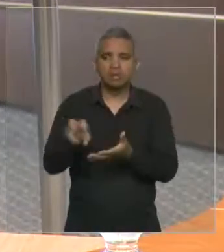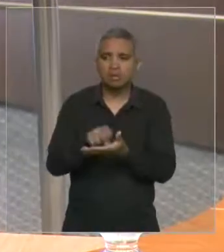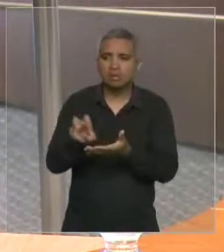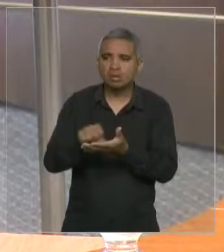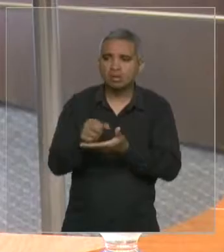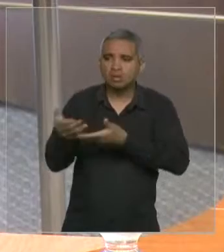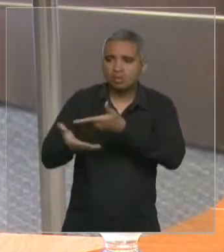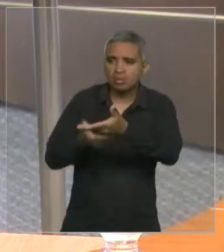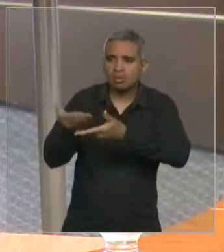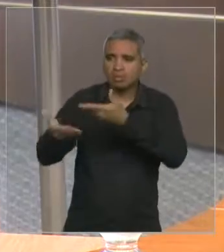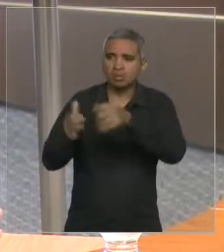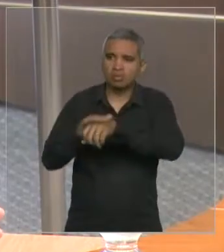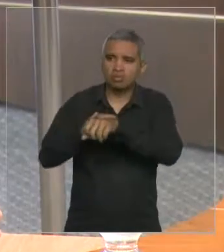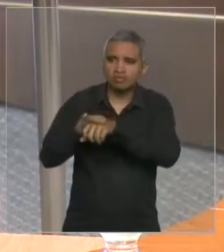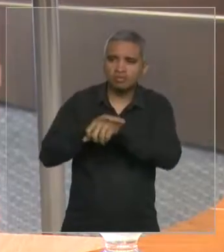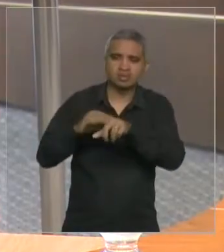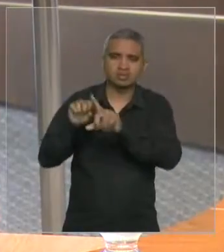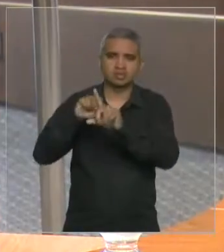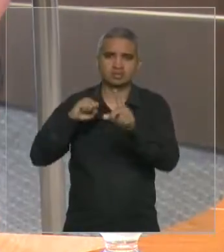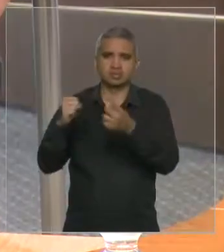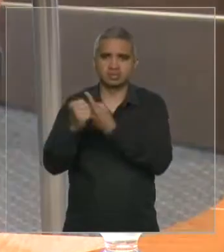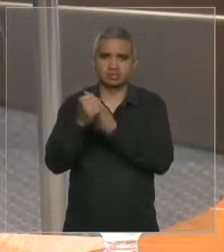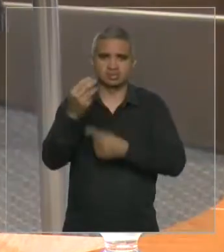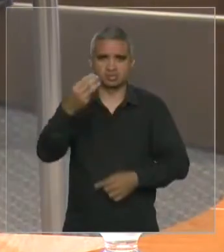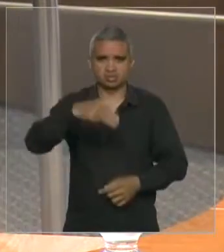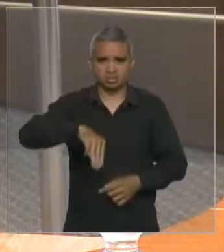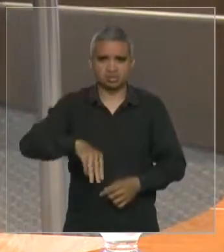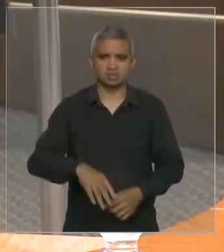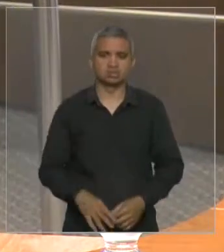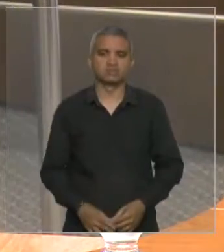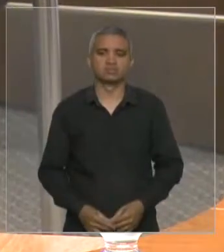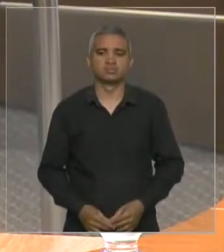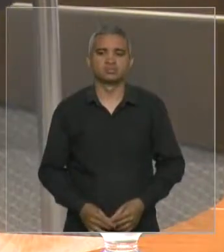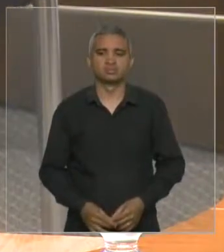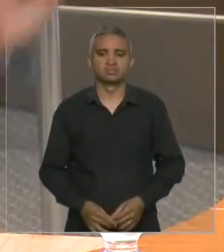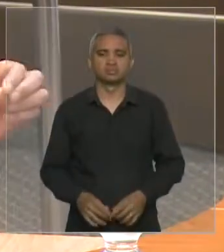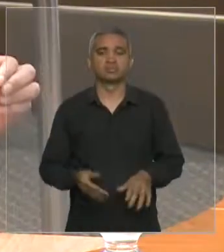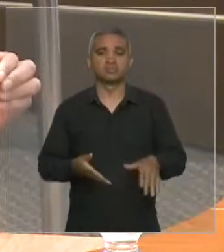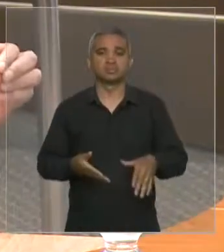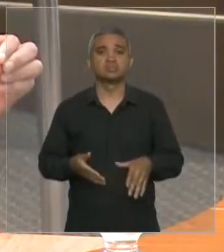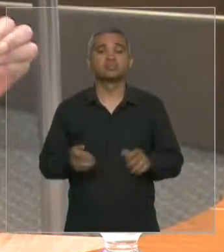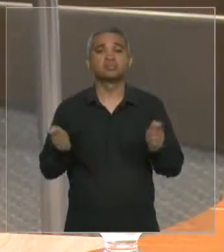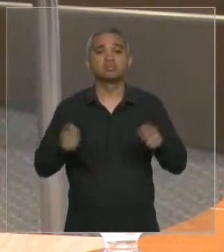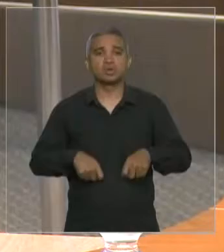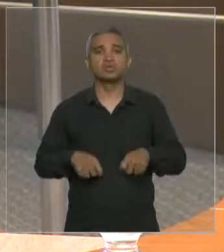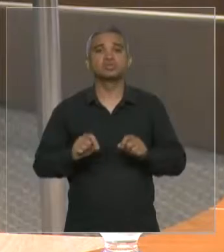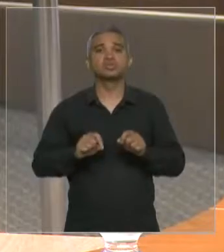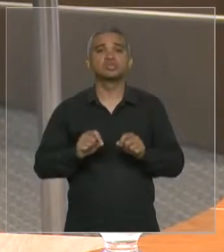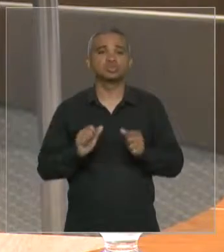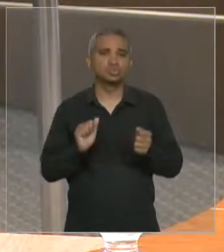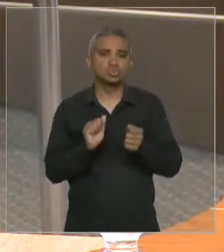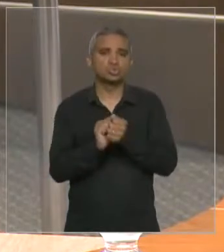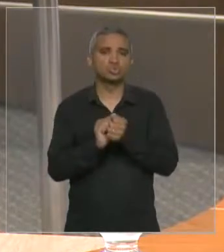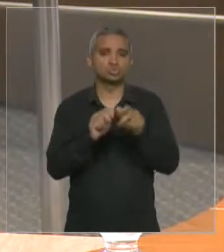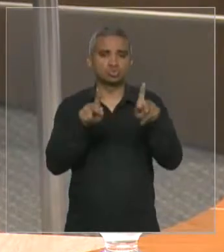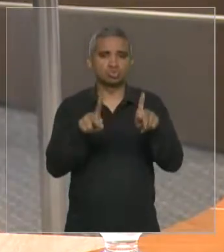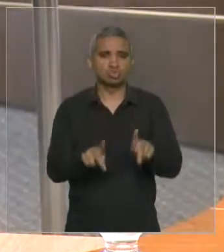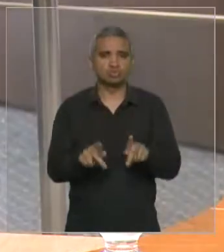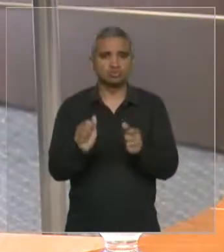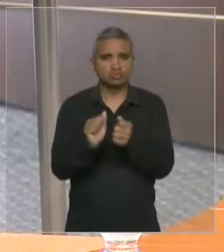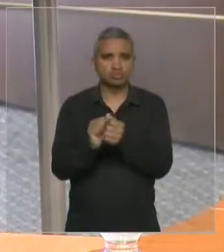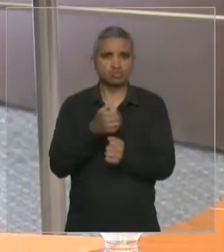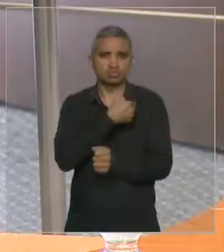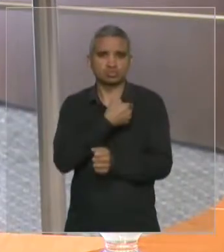com a sociedade maranhense, definindo o rumo do orçamento público. É bem verdade que